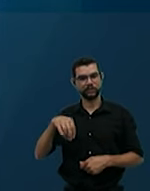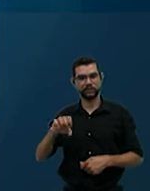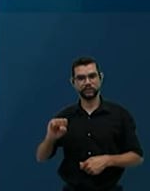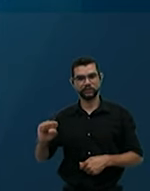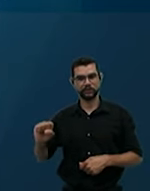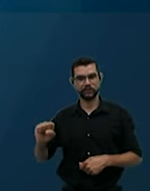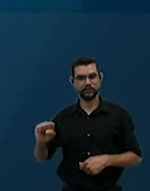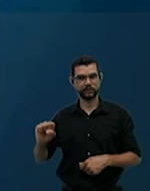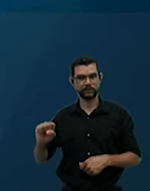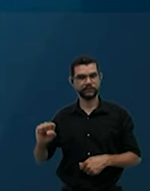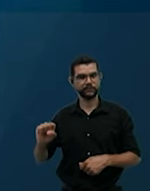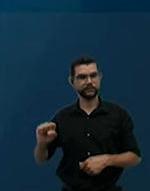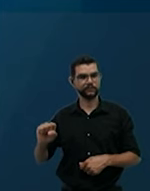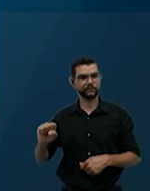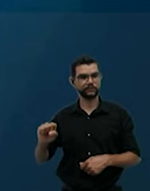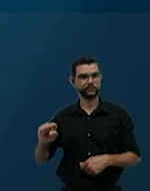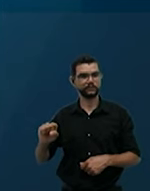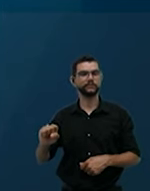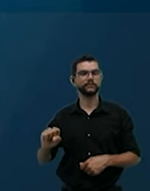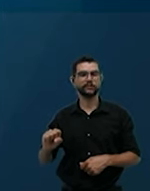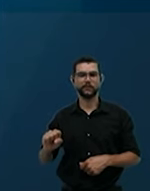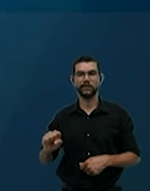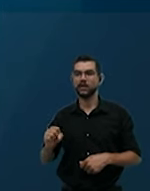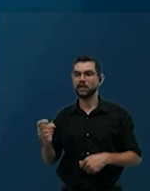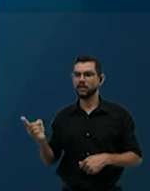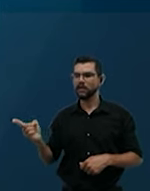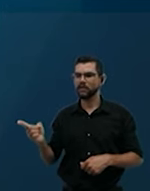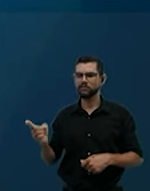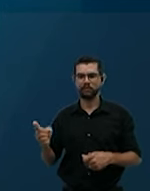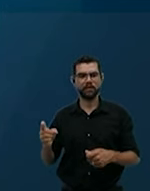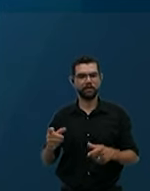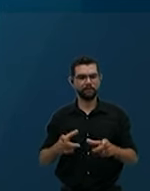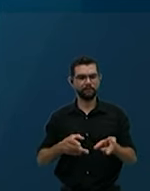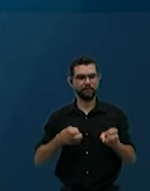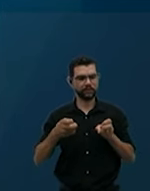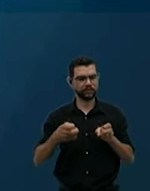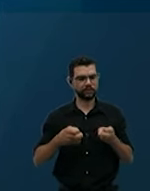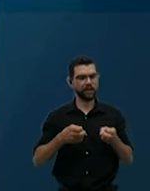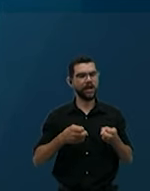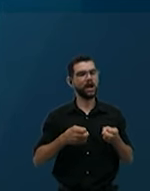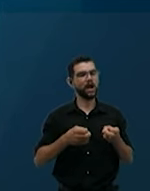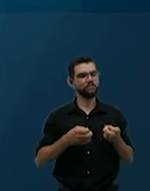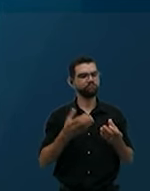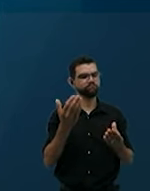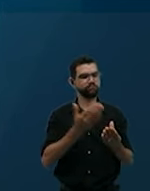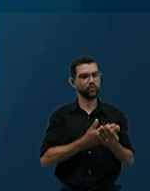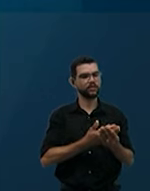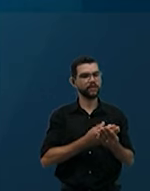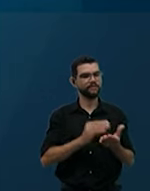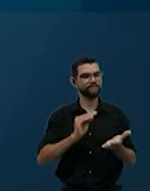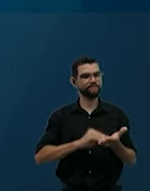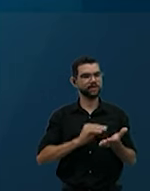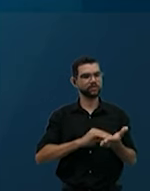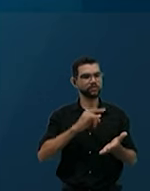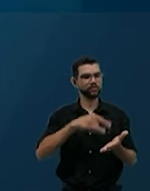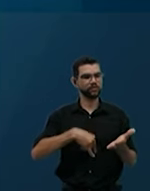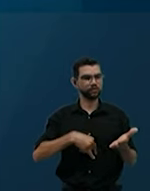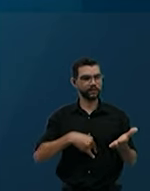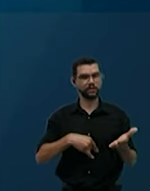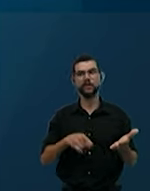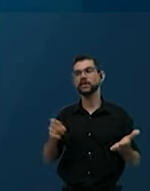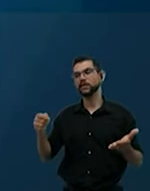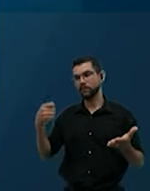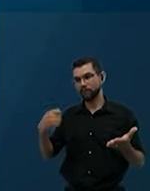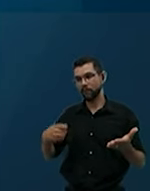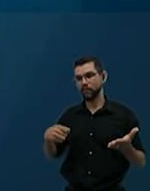que a documentação não está em ordem, ela está falha, existe alguma omissão, de emitir um documento que se chama carta de exigência.